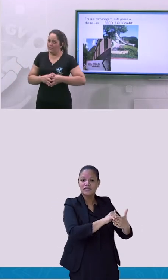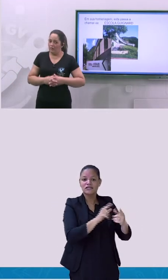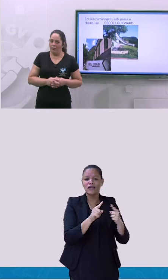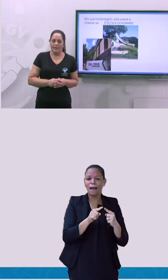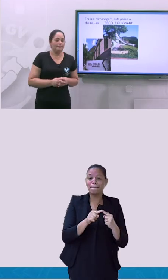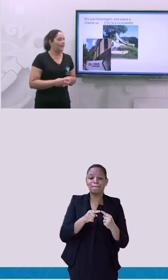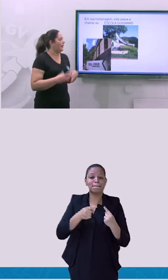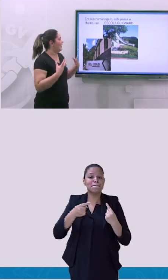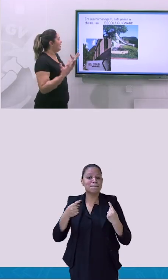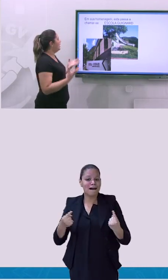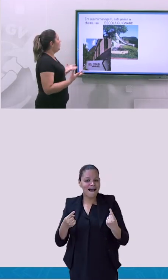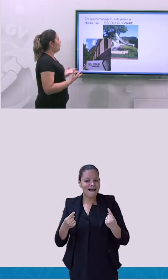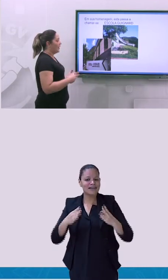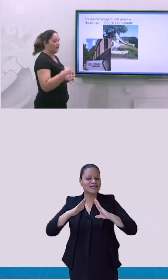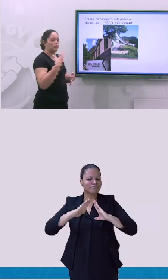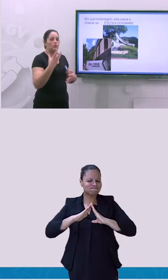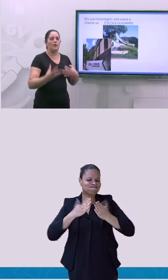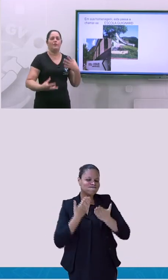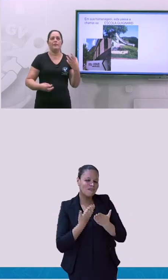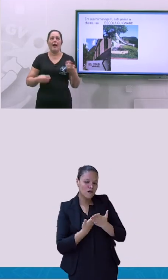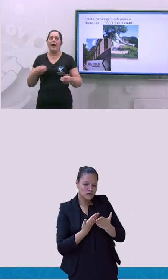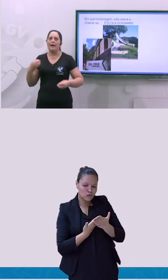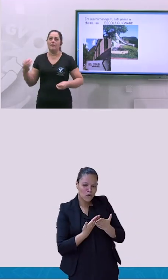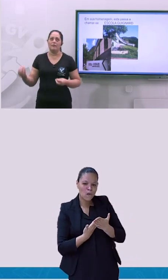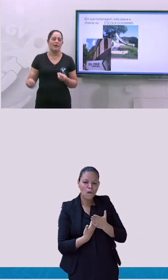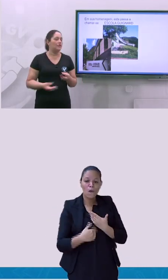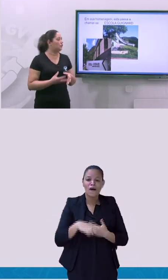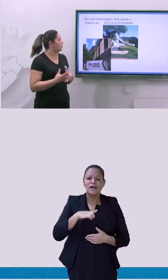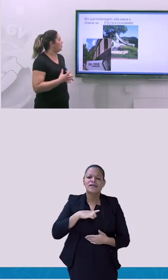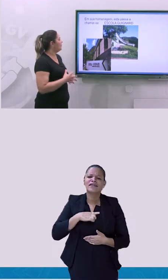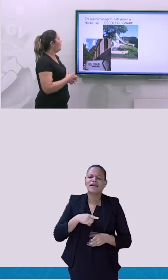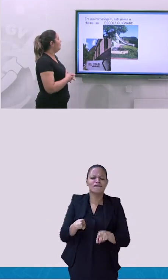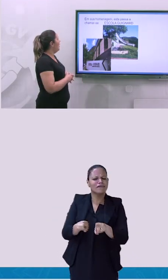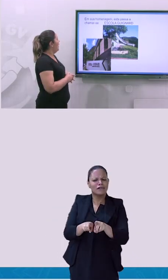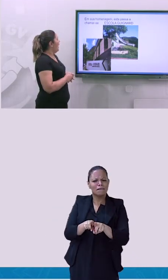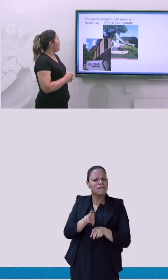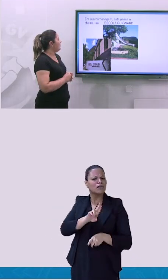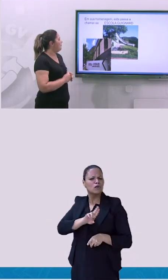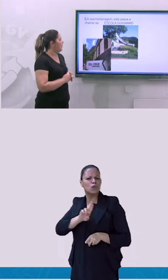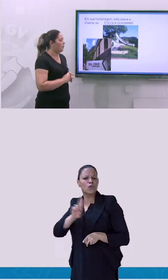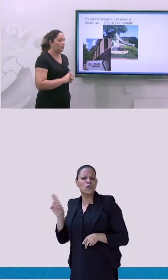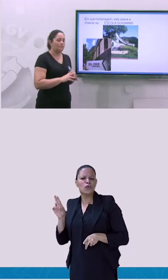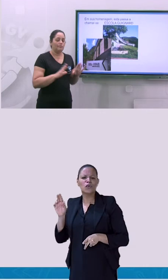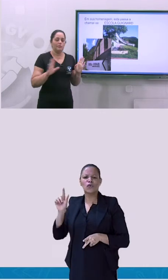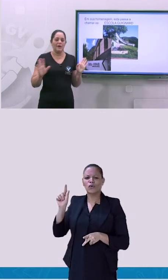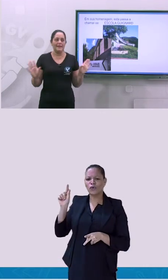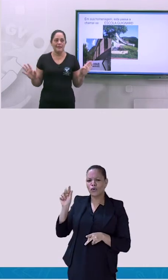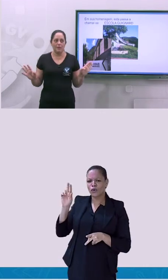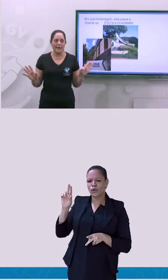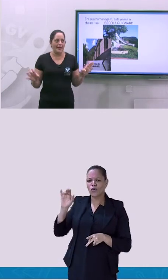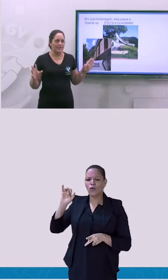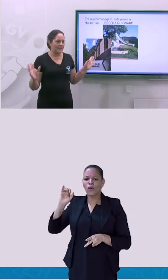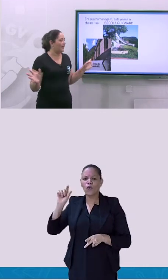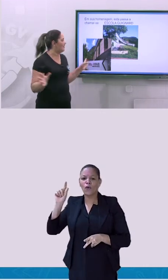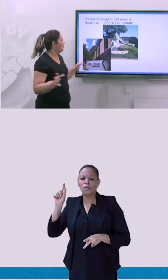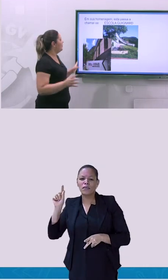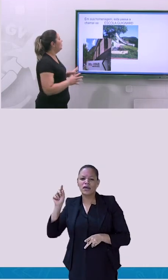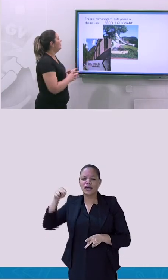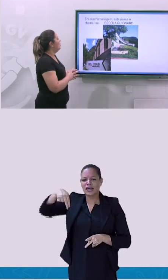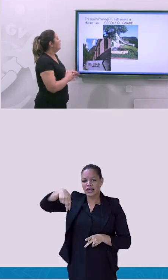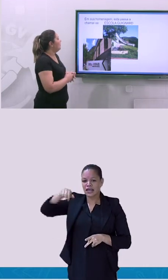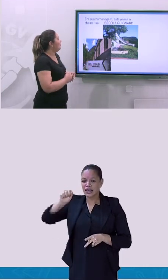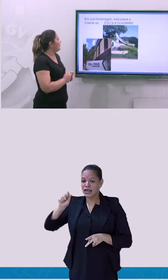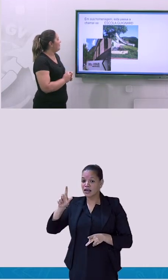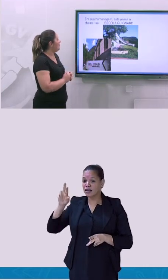Porém, essa escola, que ele criou, que ele ajudou a fundar, a instituição, recebeu uma linda homenagem, ele